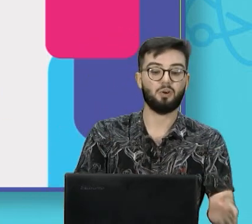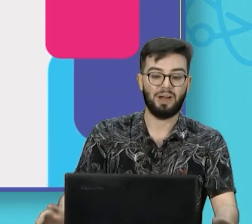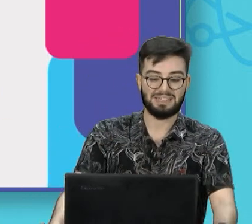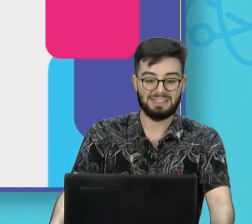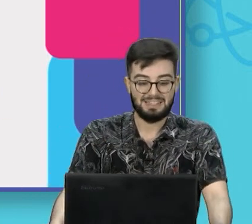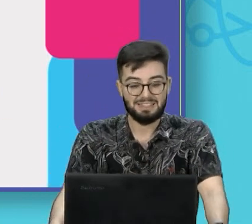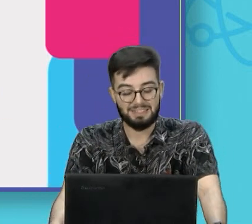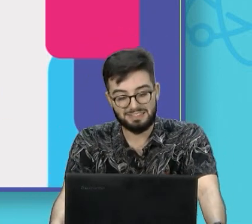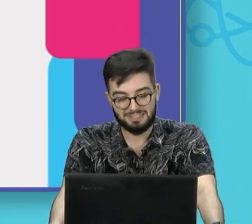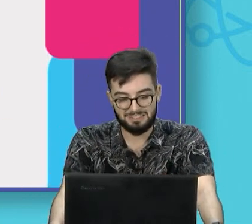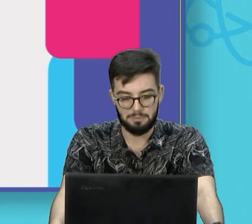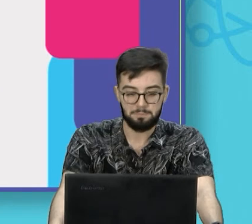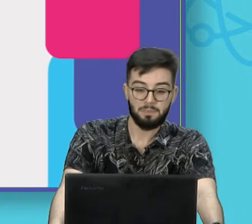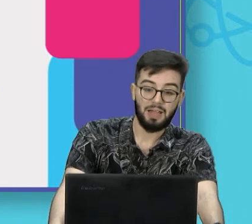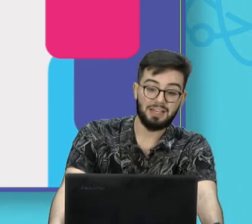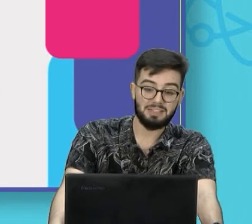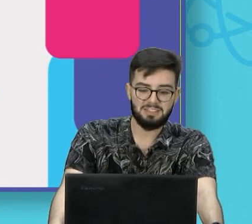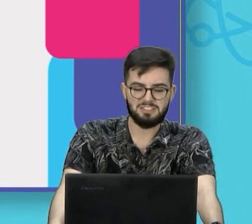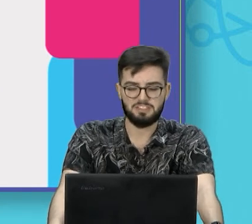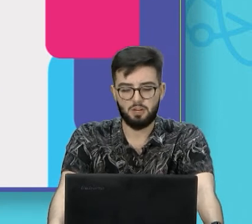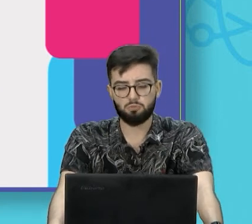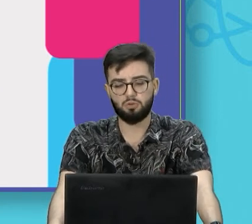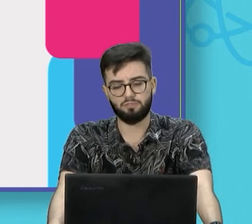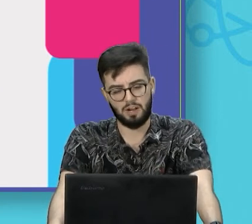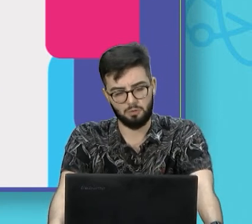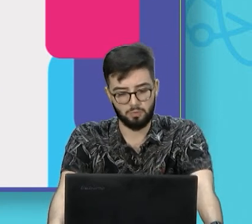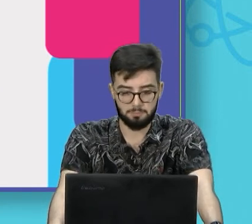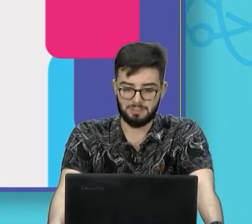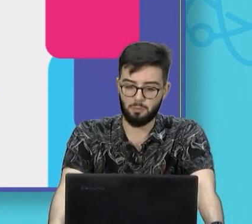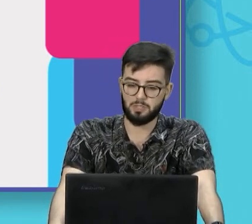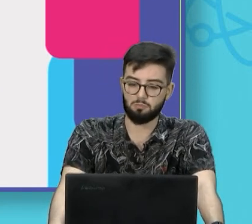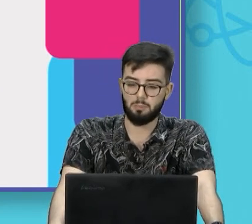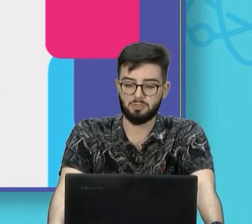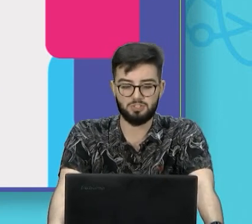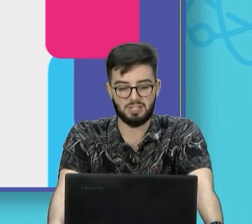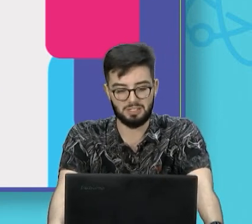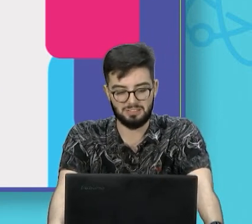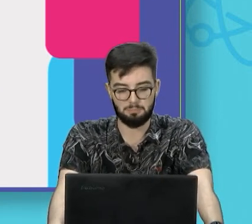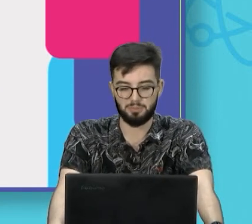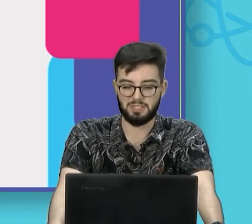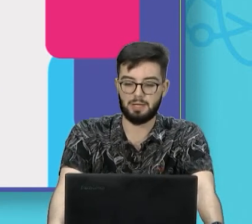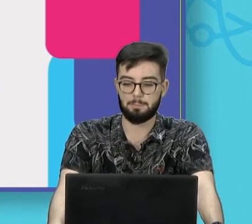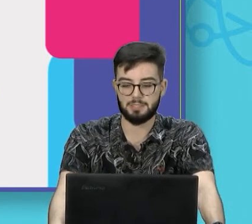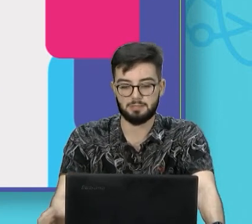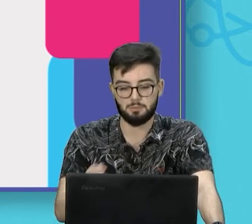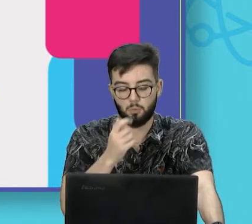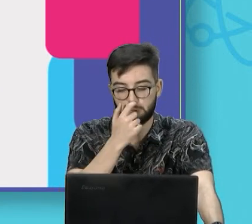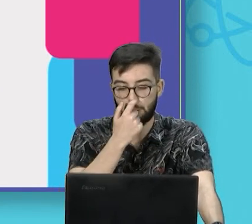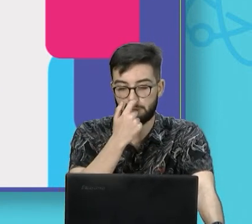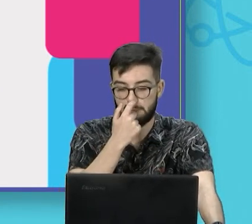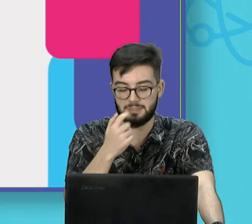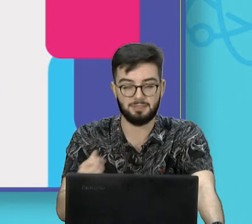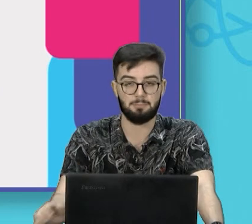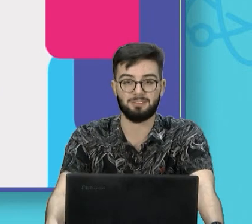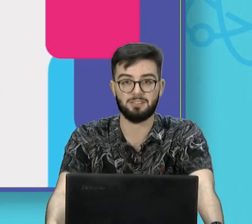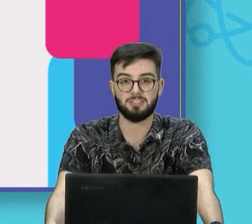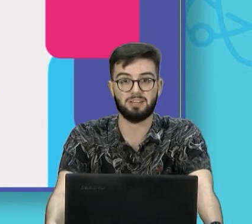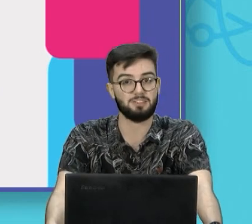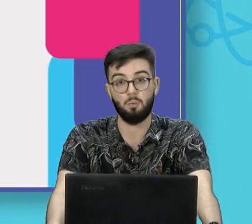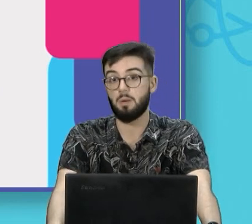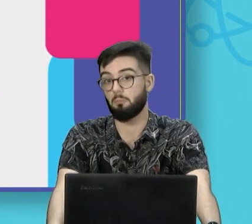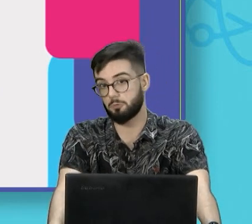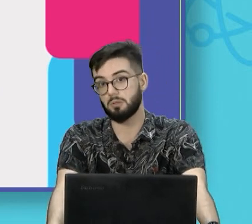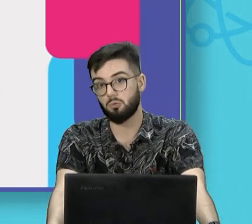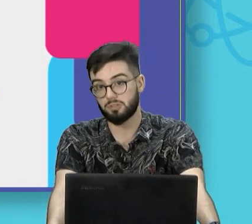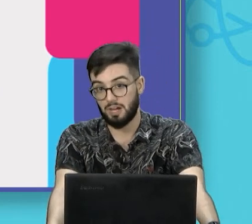então alternativa correta letra c a deles neutro e fraco Especialmente nos momentos de crise pois era incapaz de controlar os deputados